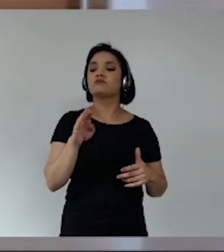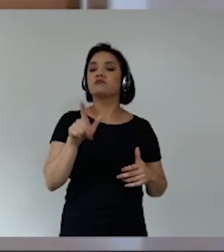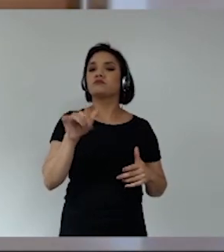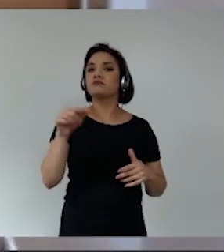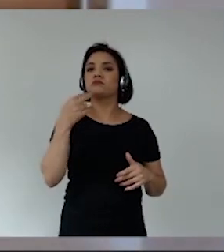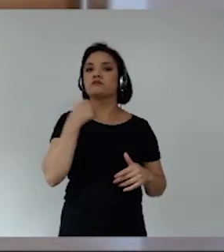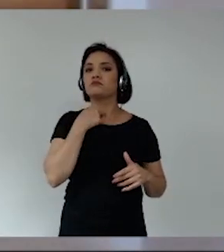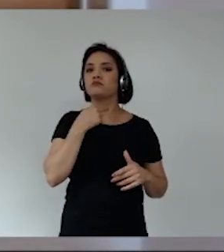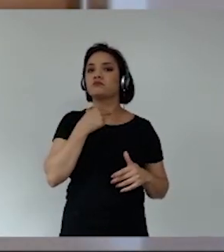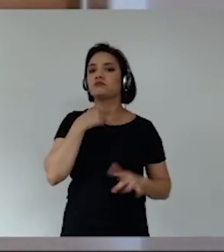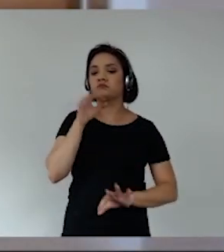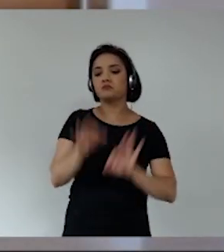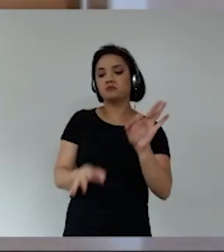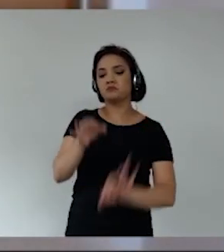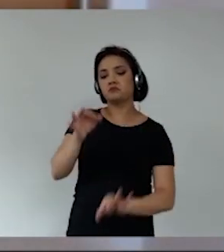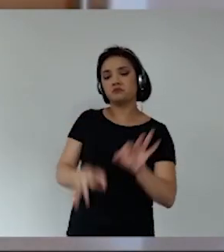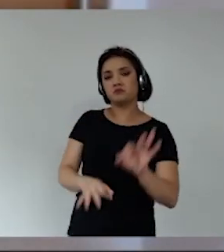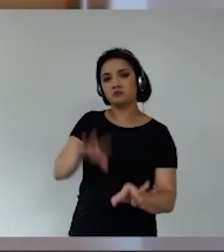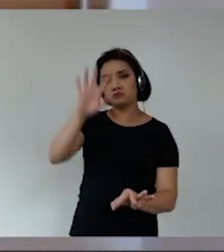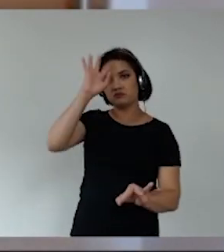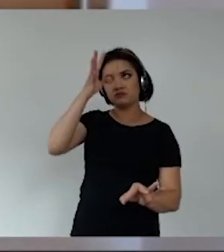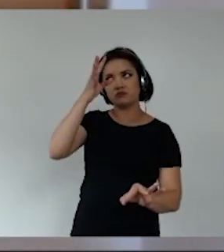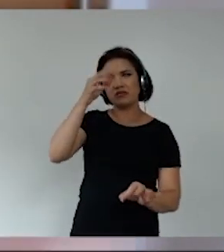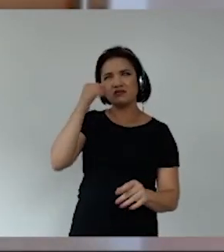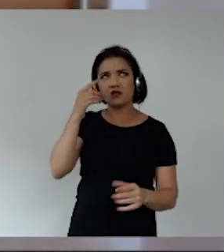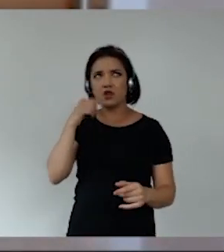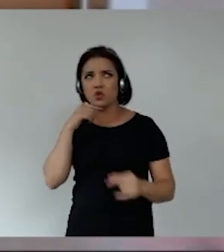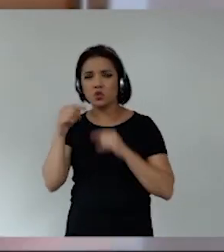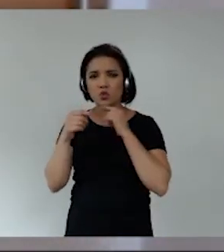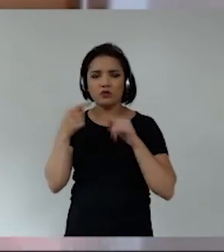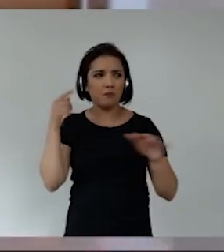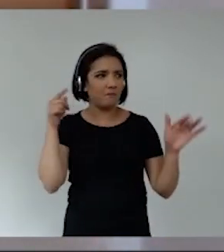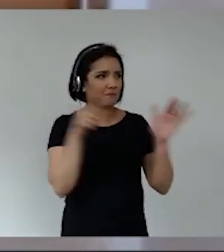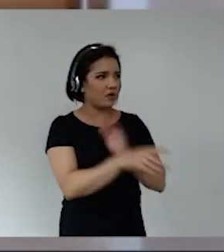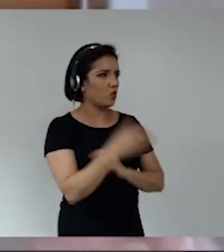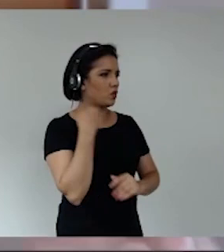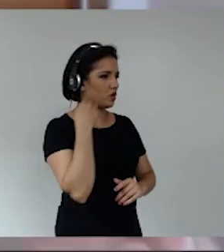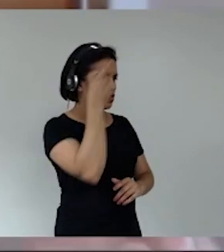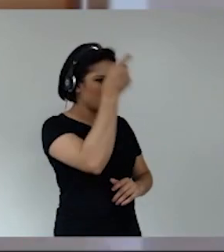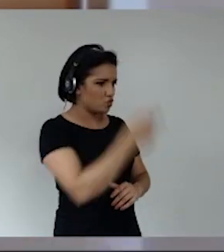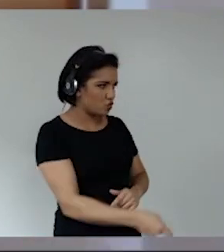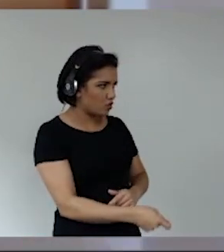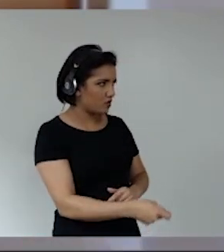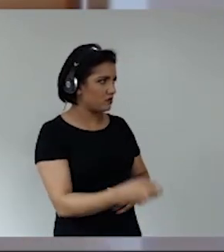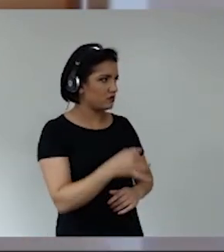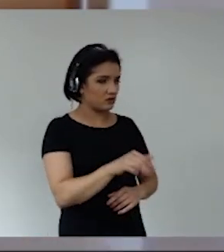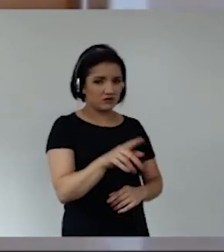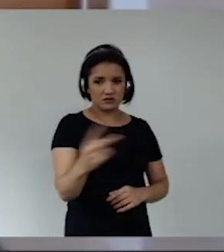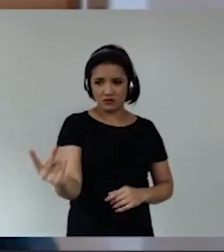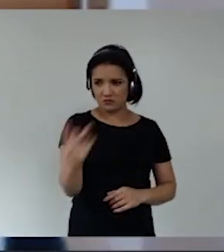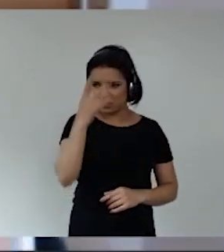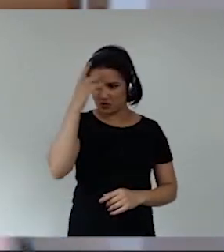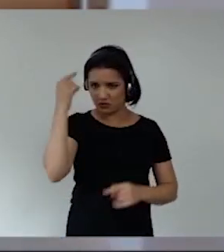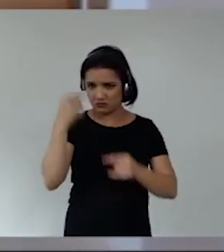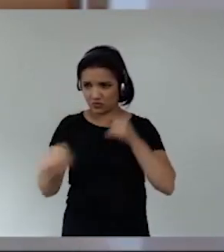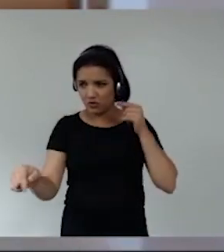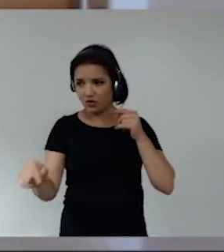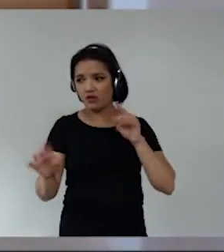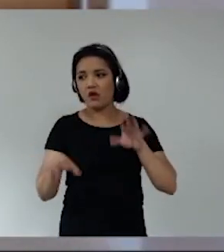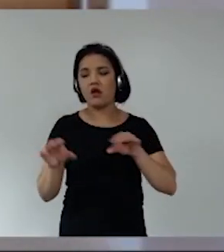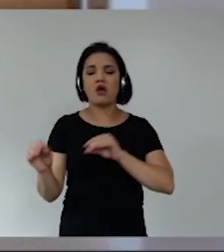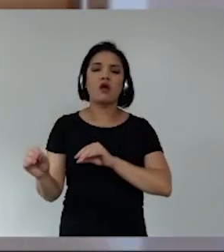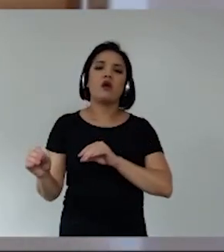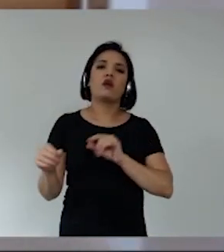O tabelião, na dúvida, consulta o juiz e, se eventualmente alguma das partes discorda do tabelião, é levado ao procedimento